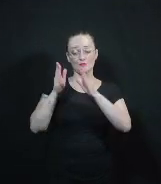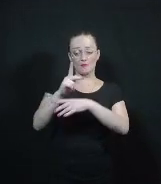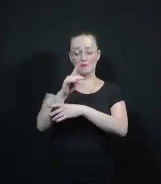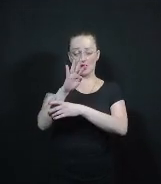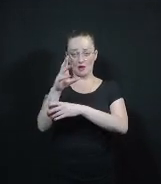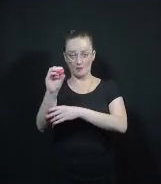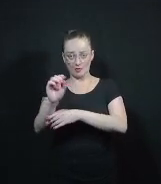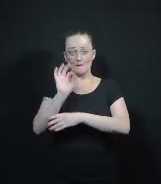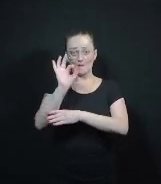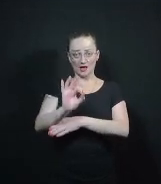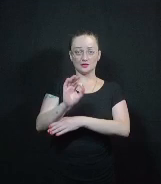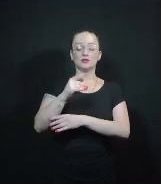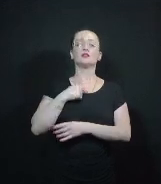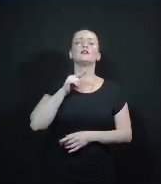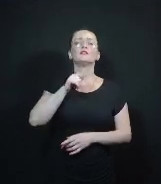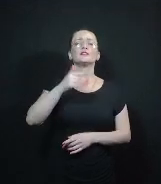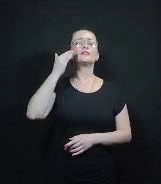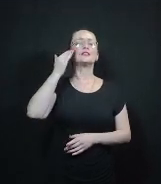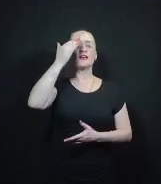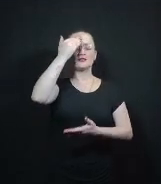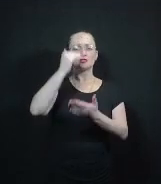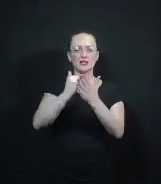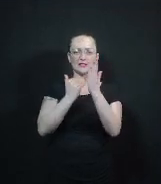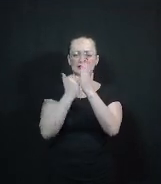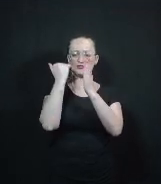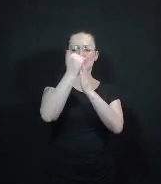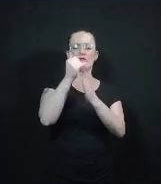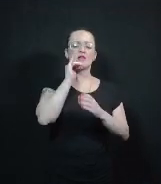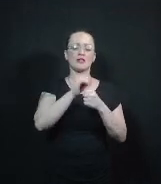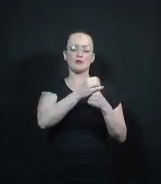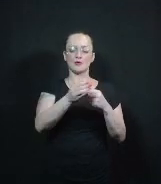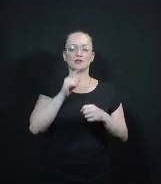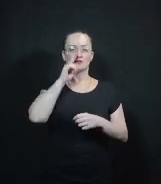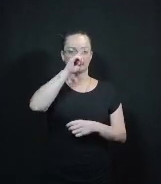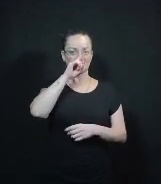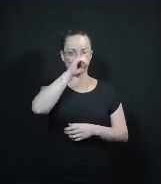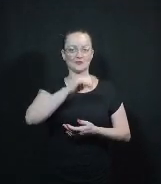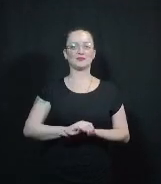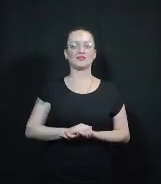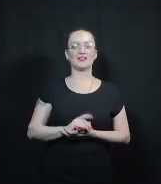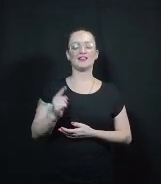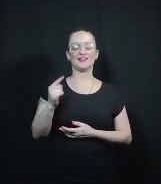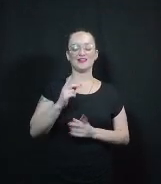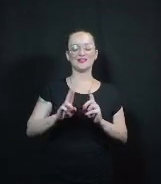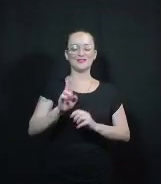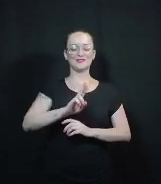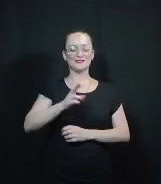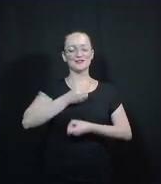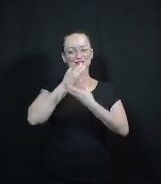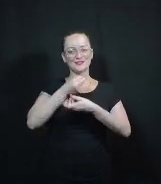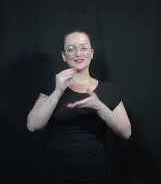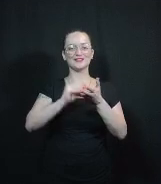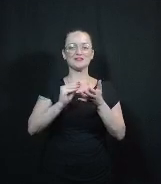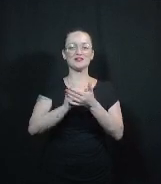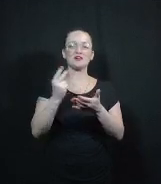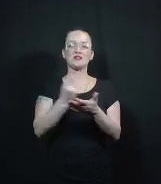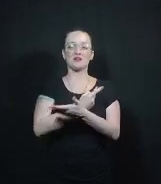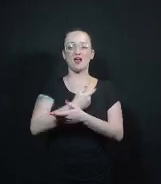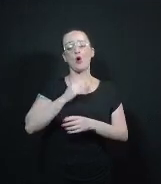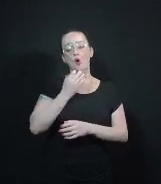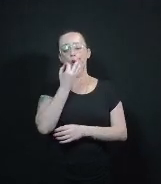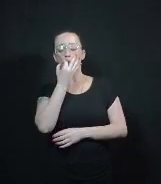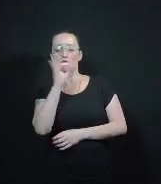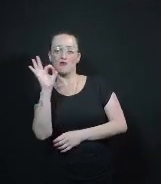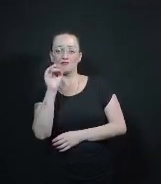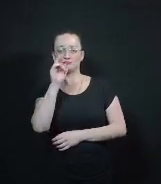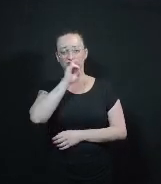especificamente, Pablo, seria exagerado dizer que a democracia está em risco diante do uso e consumo da desinformação e conteúdos falsos